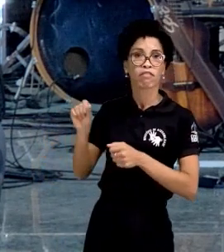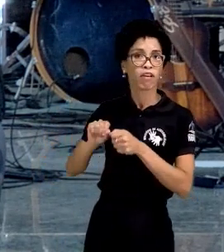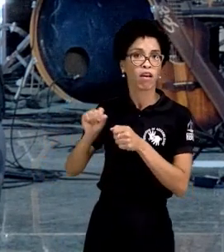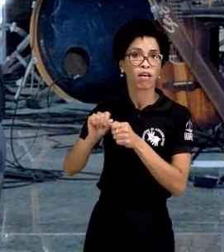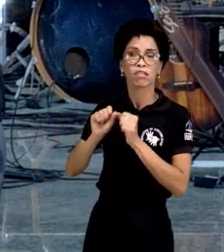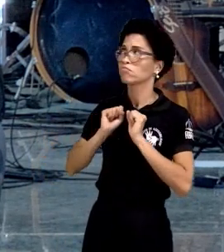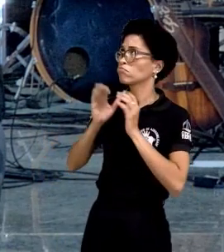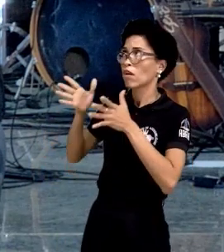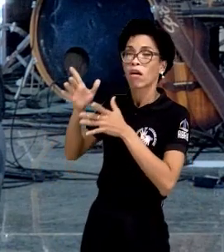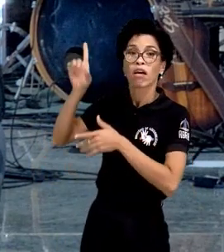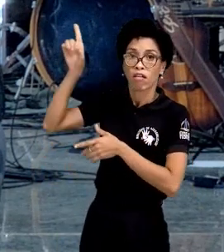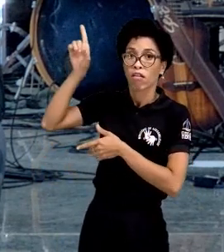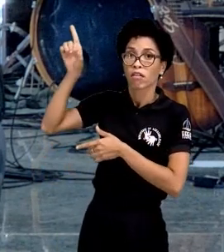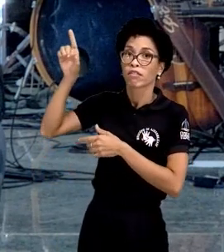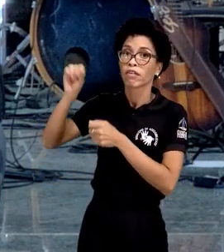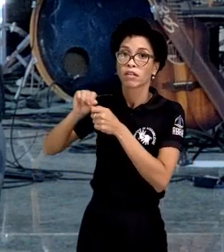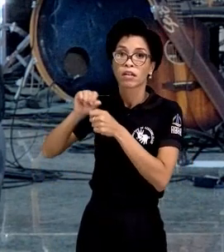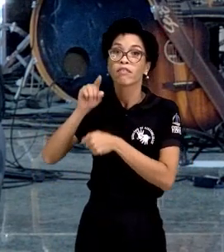Arrependa-se.